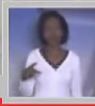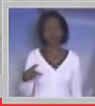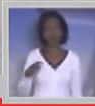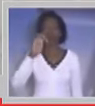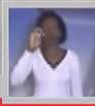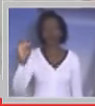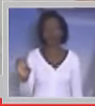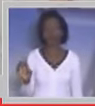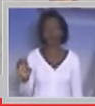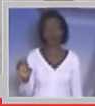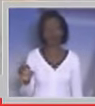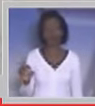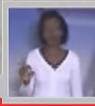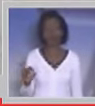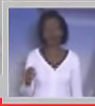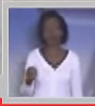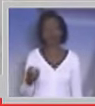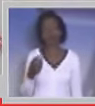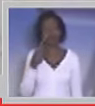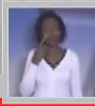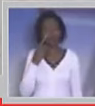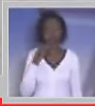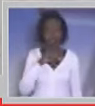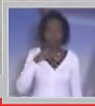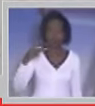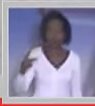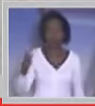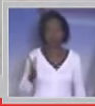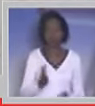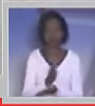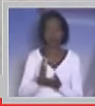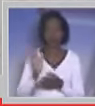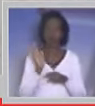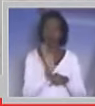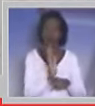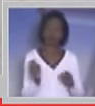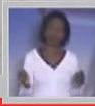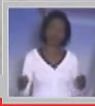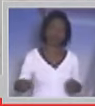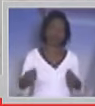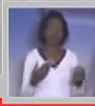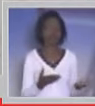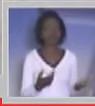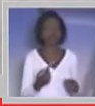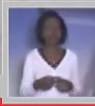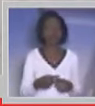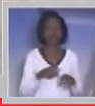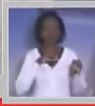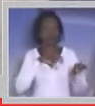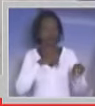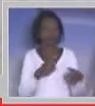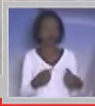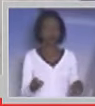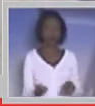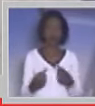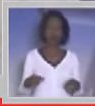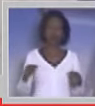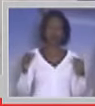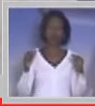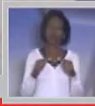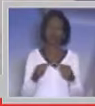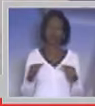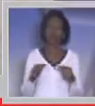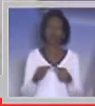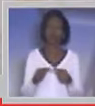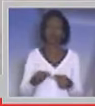Estadual e convencer o MP a tomar alguma atitude porque é o ensino de música que é feita através